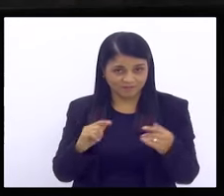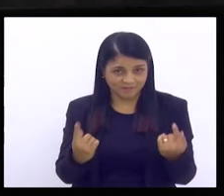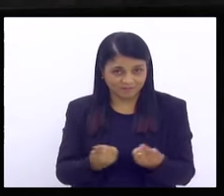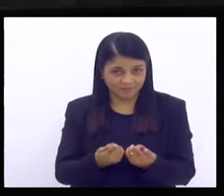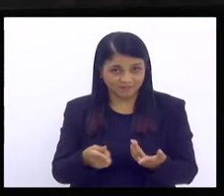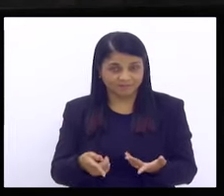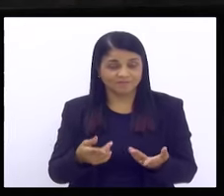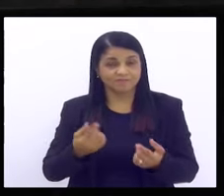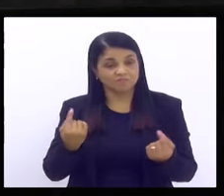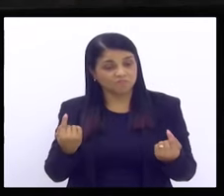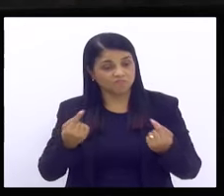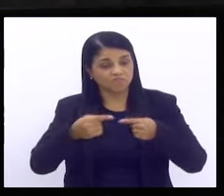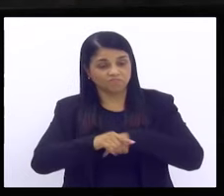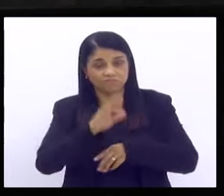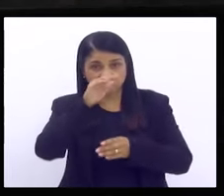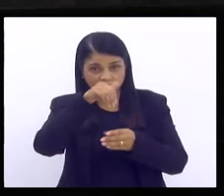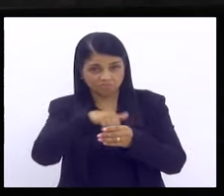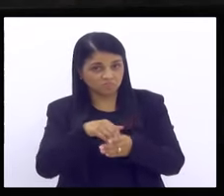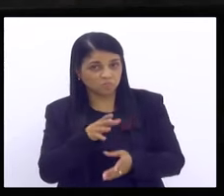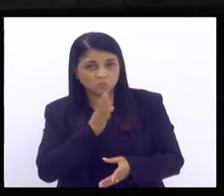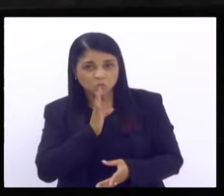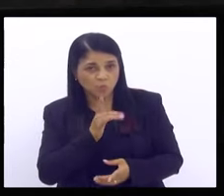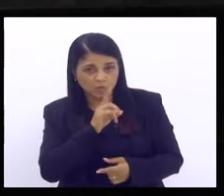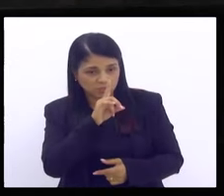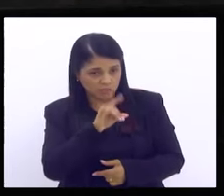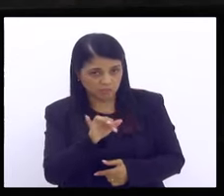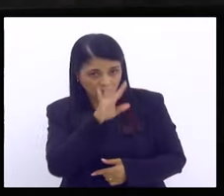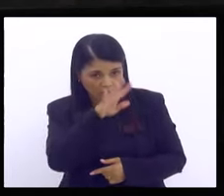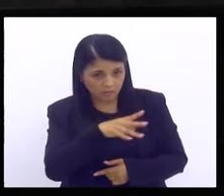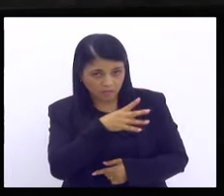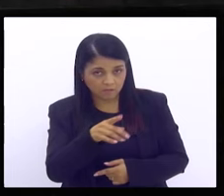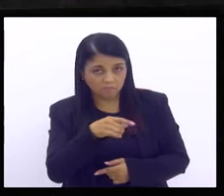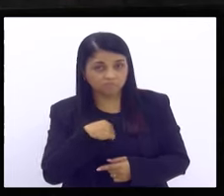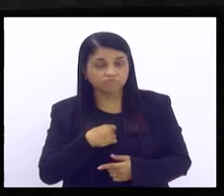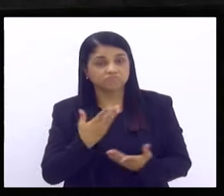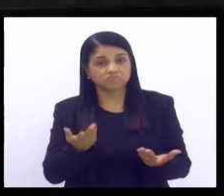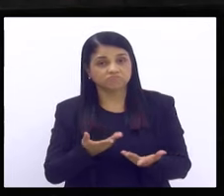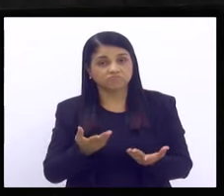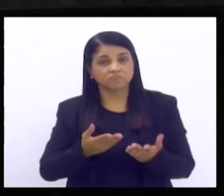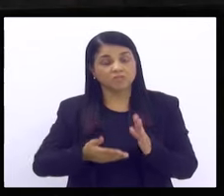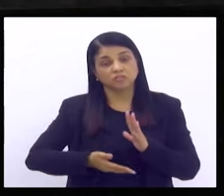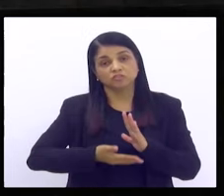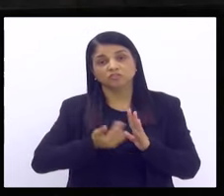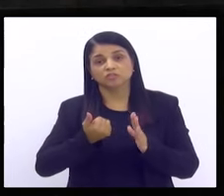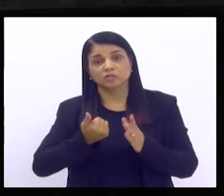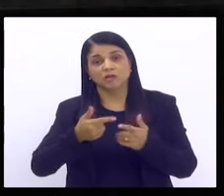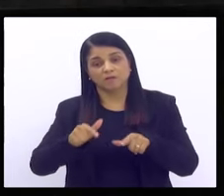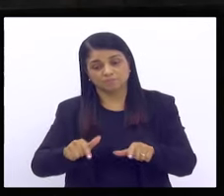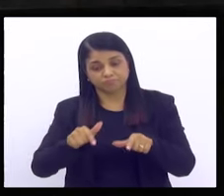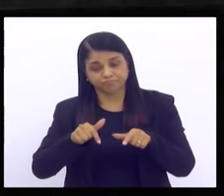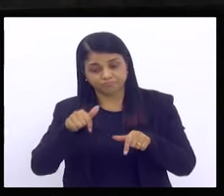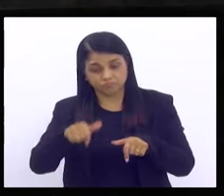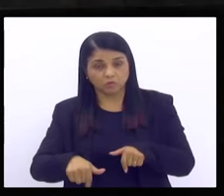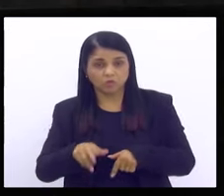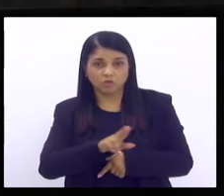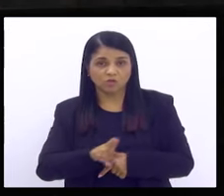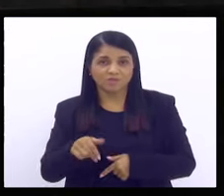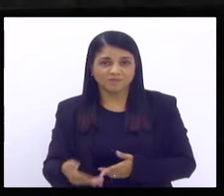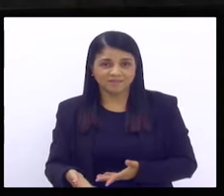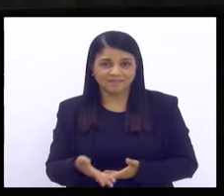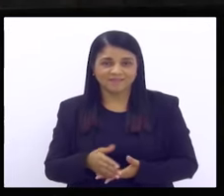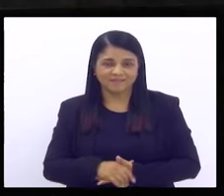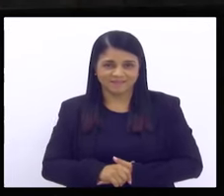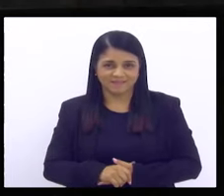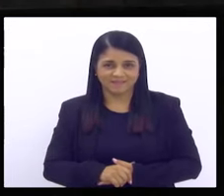contrária e não reconhecermos essa data, nós teríamos que ser coerentes e tirar o título que nós mesmos aqui colocamos. Ou seja,